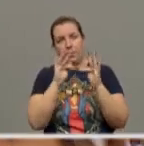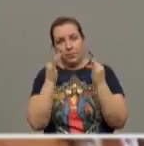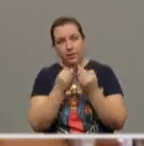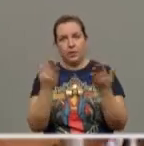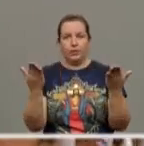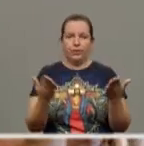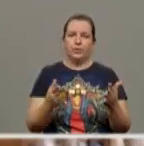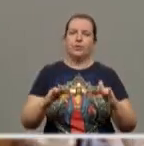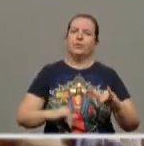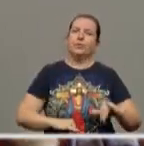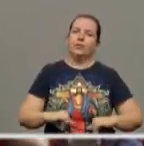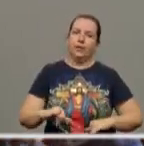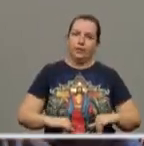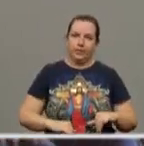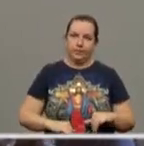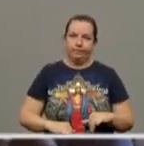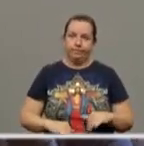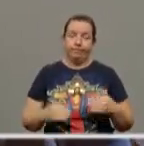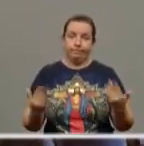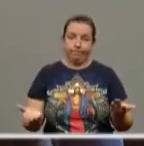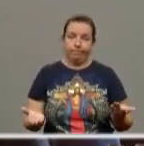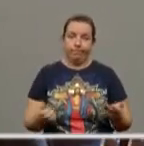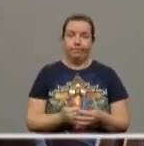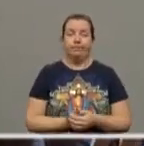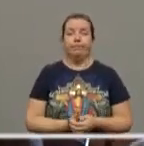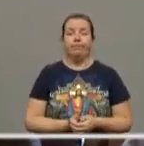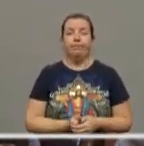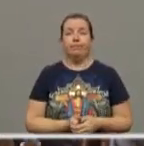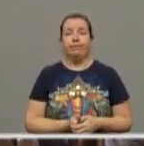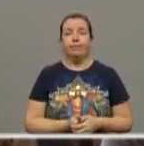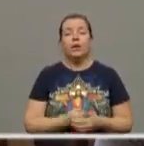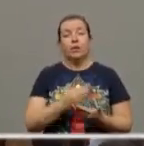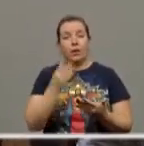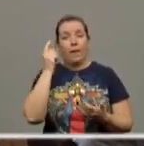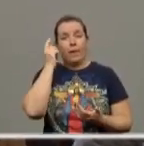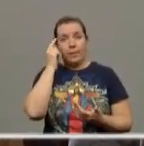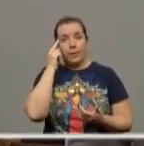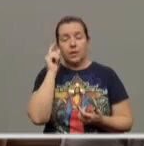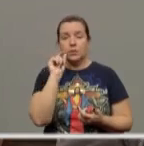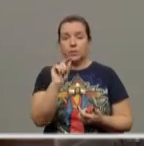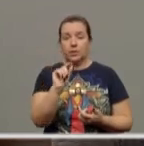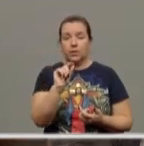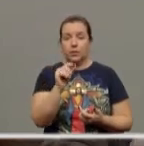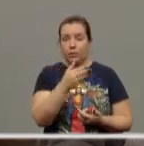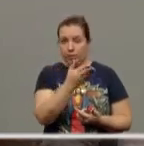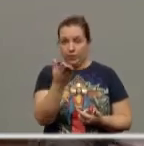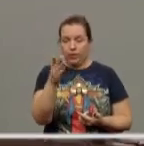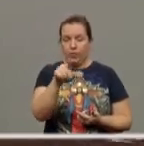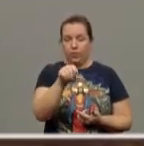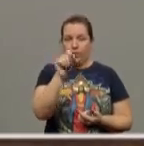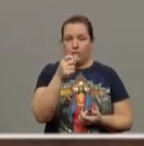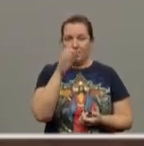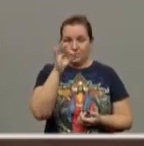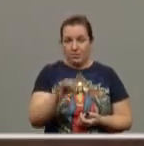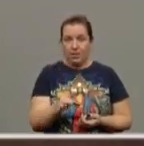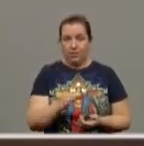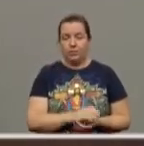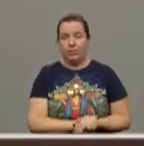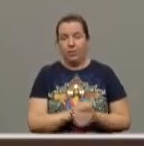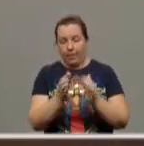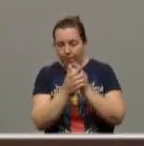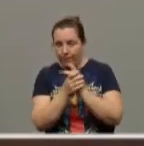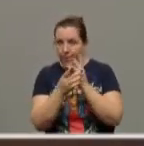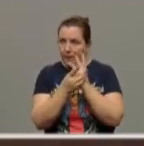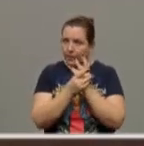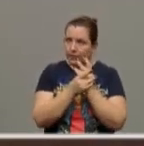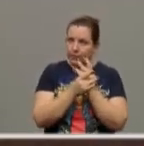Muitas pessoas sofrem. Para um pouquinho. Pensa, você escolheu bem? Talvez o esposo e a esposa estão